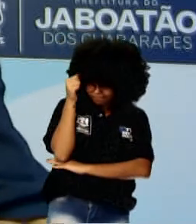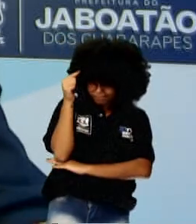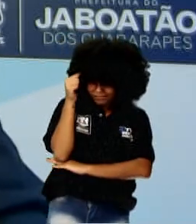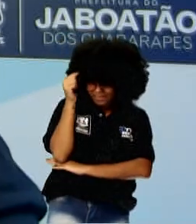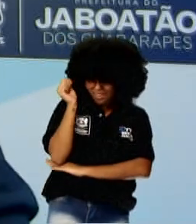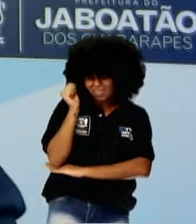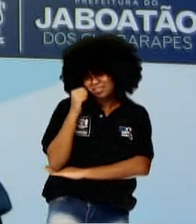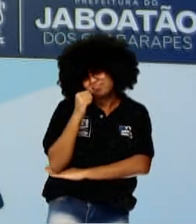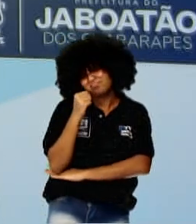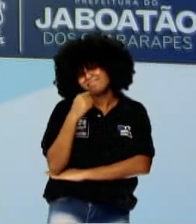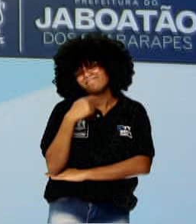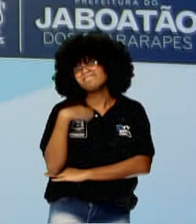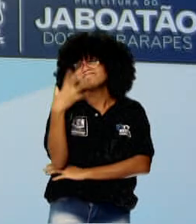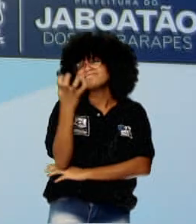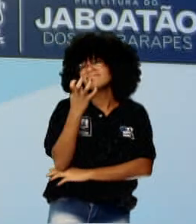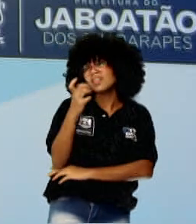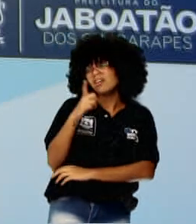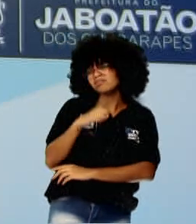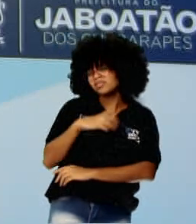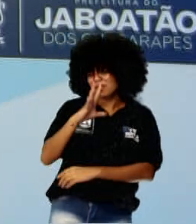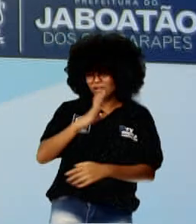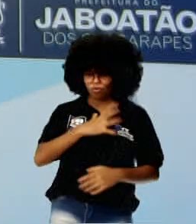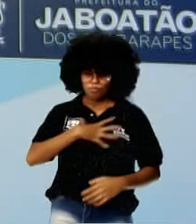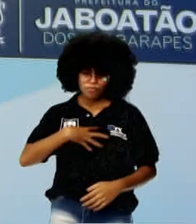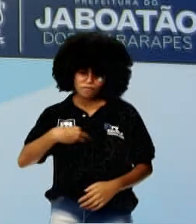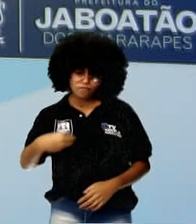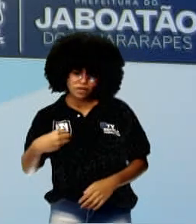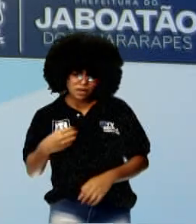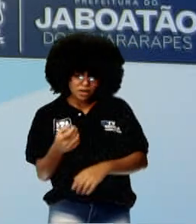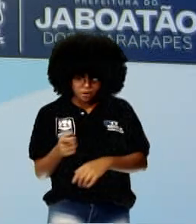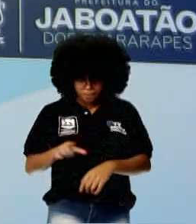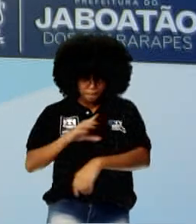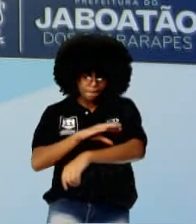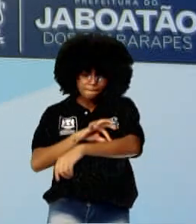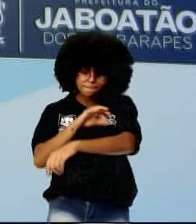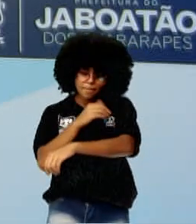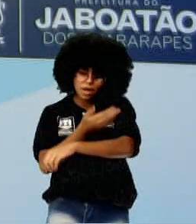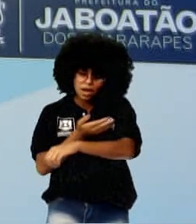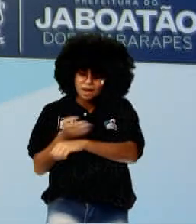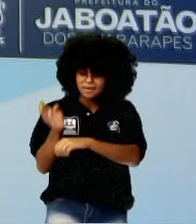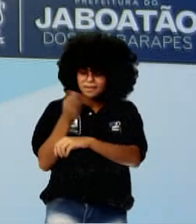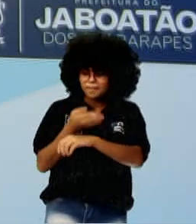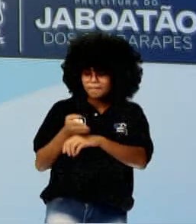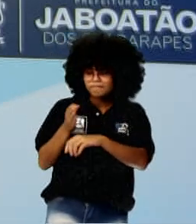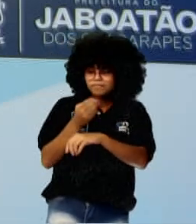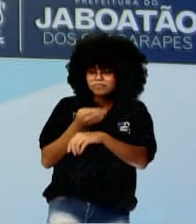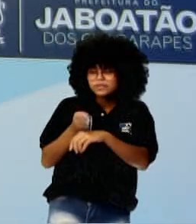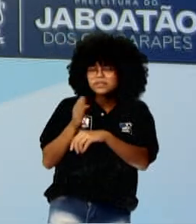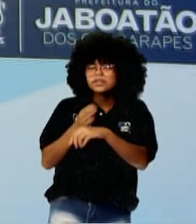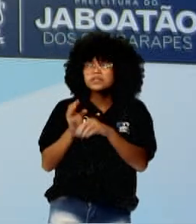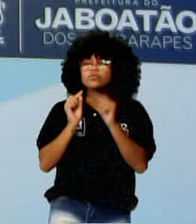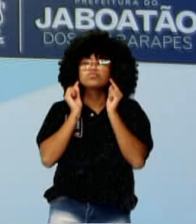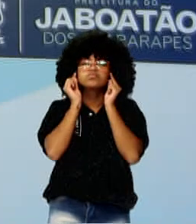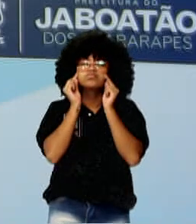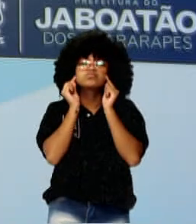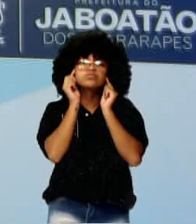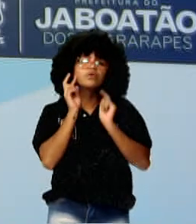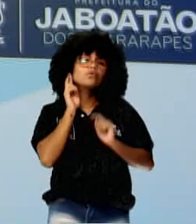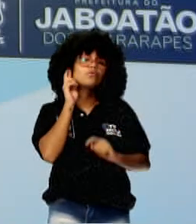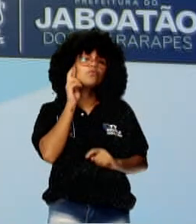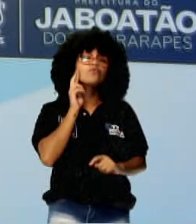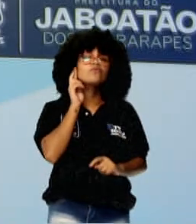eu tivesse uma filha com a pele branca como a neve, a pele rosada, né? As bochechas